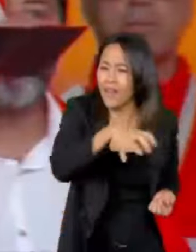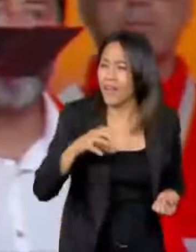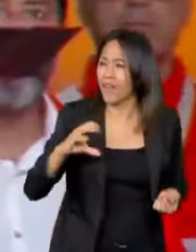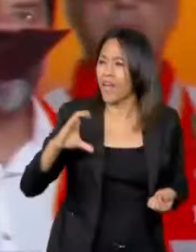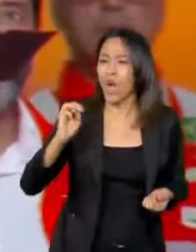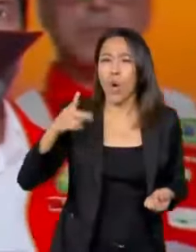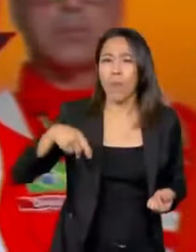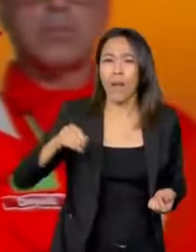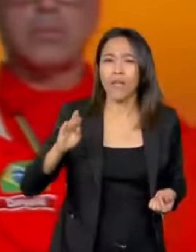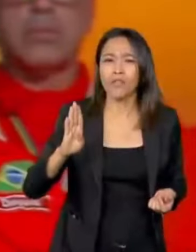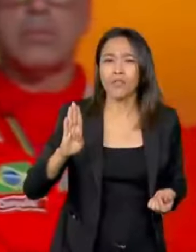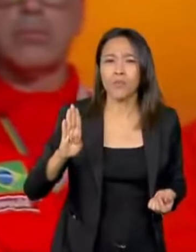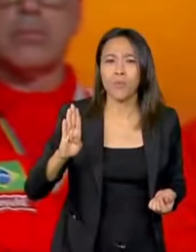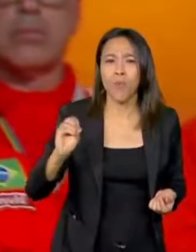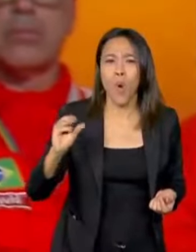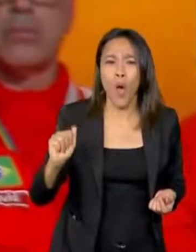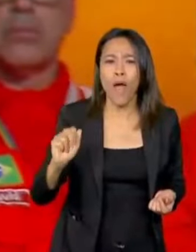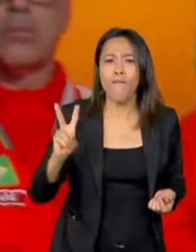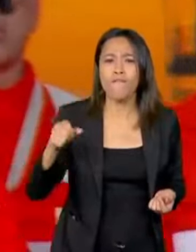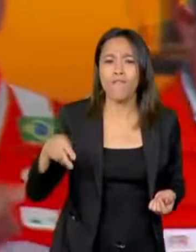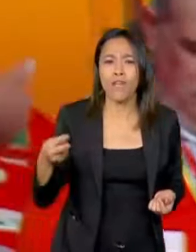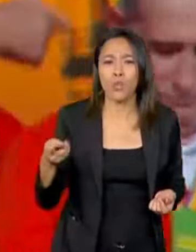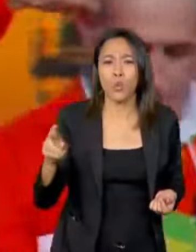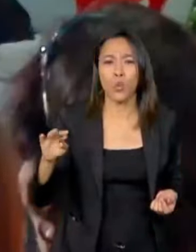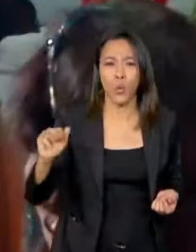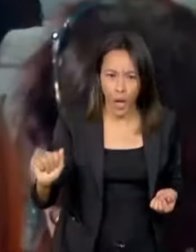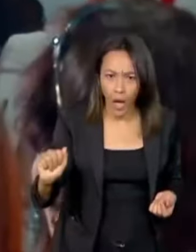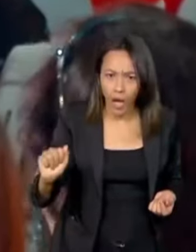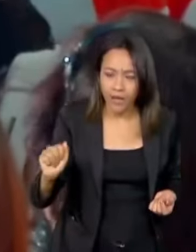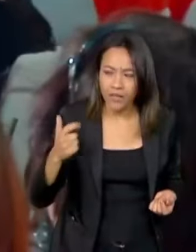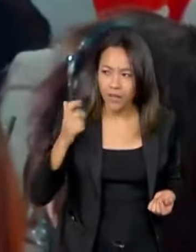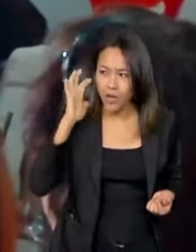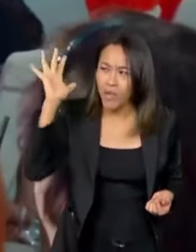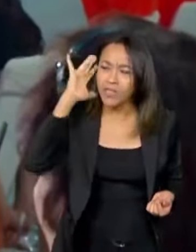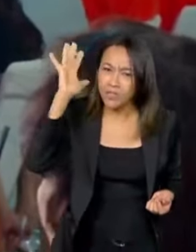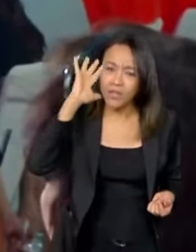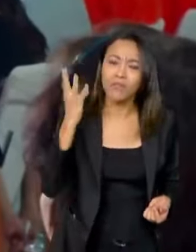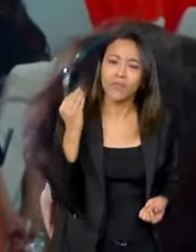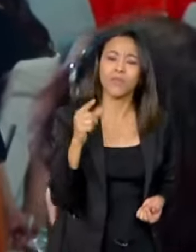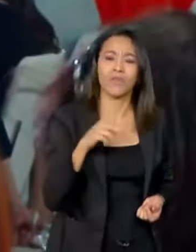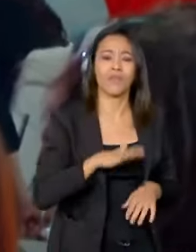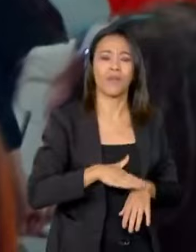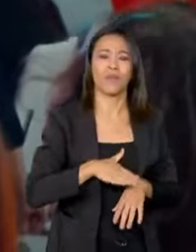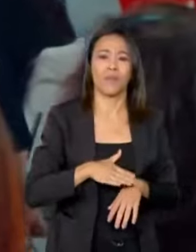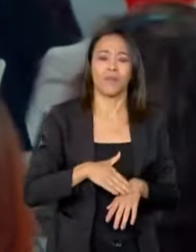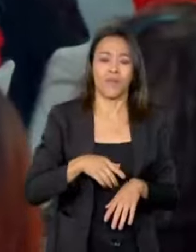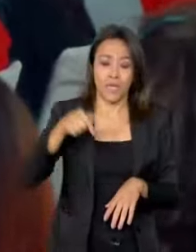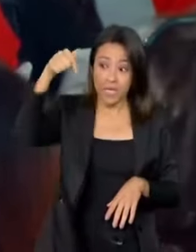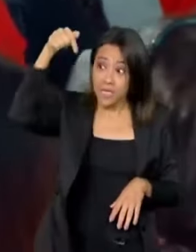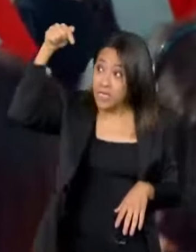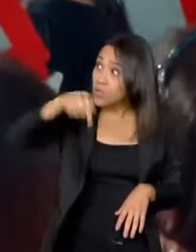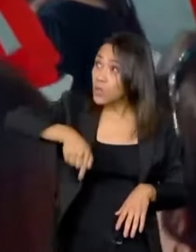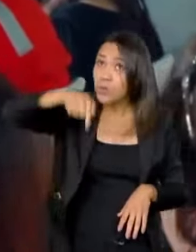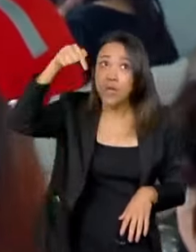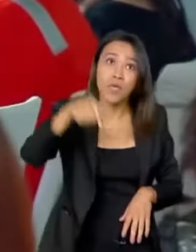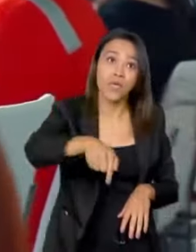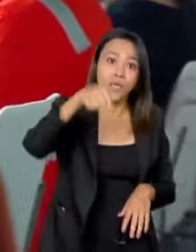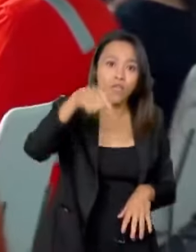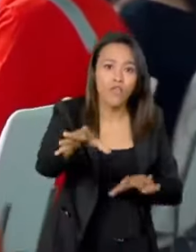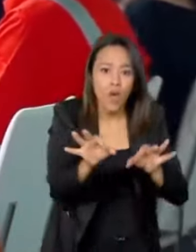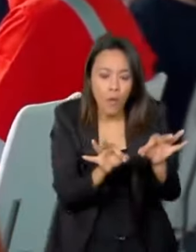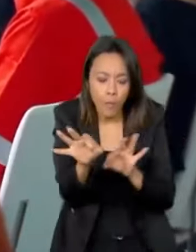Complexo Boa Ventura. Eu imaginei muito tempo, porque isso aqui foi projetado